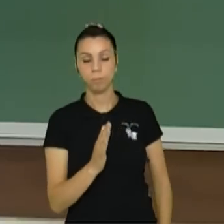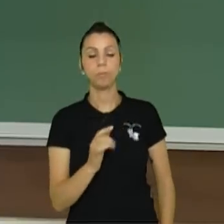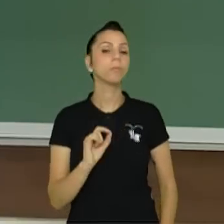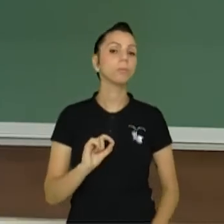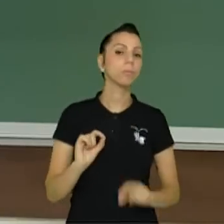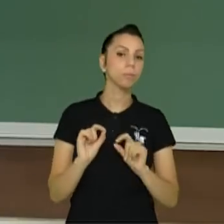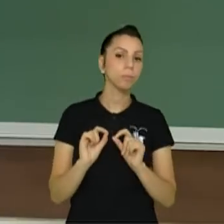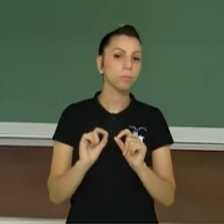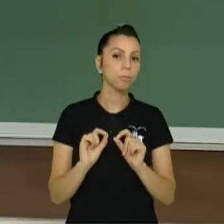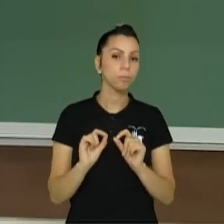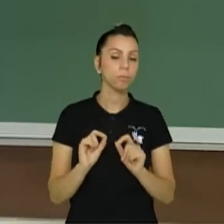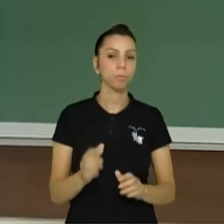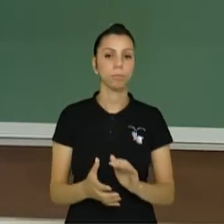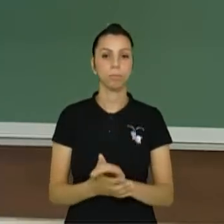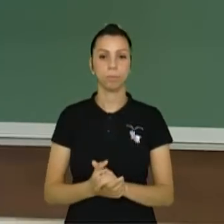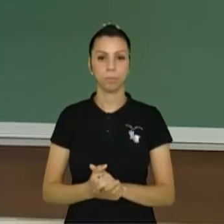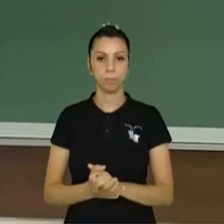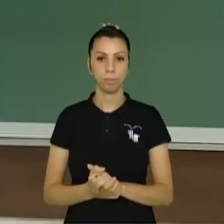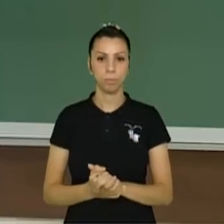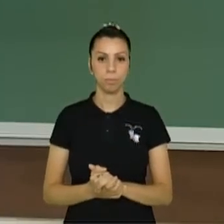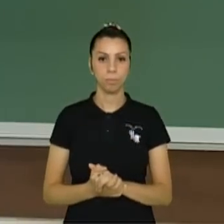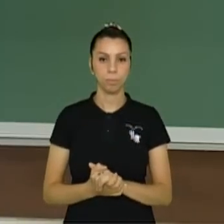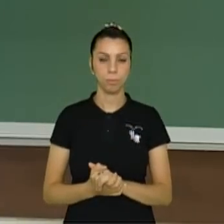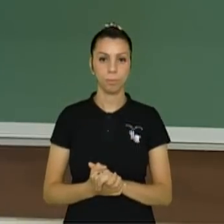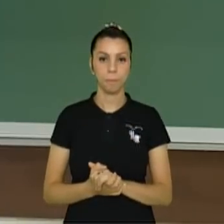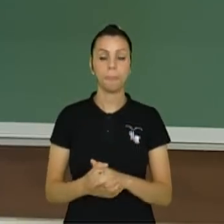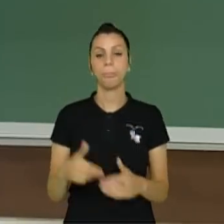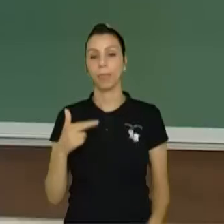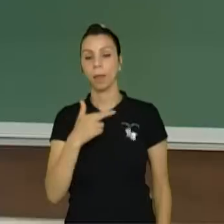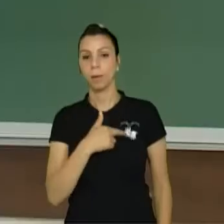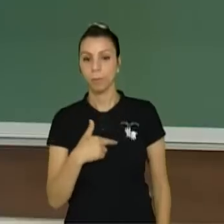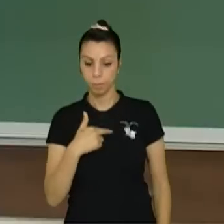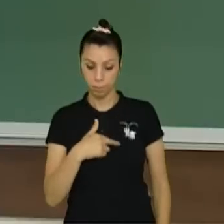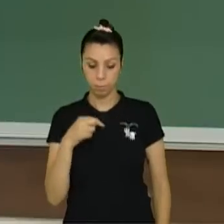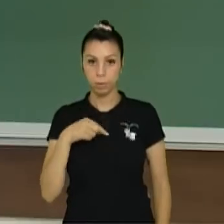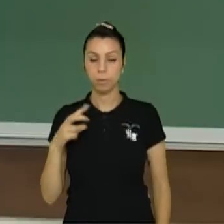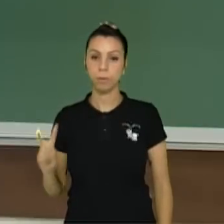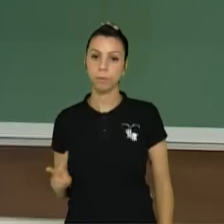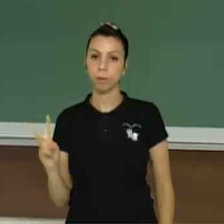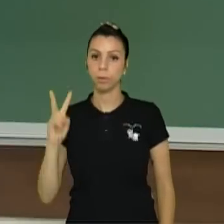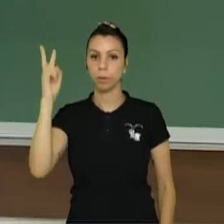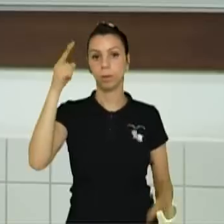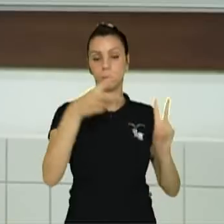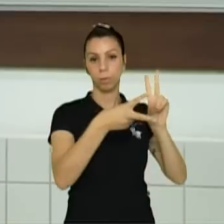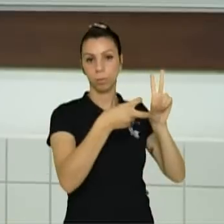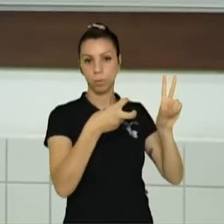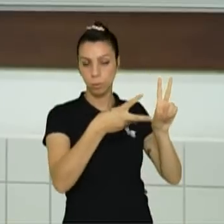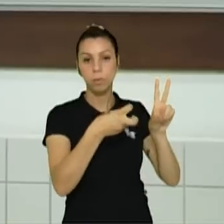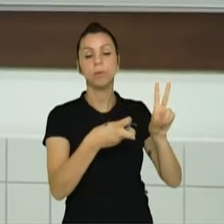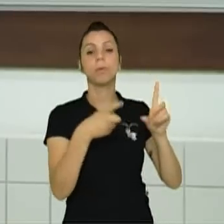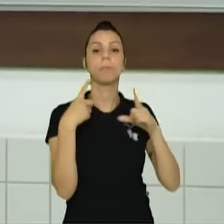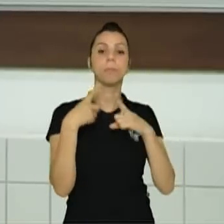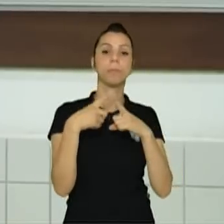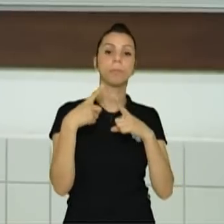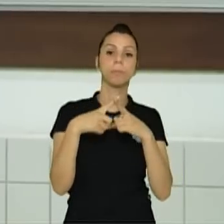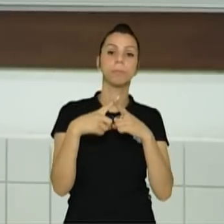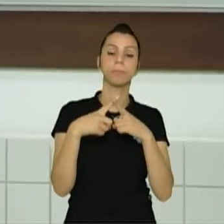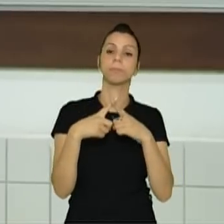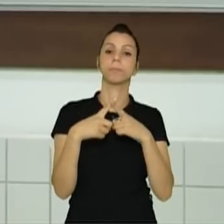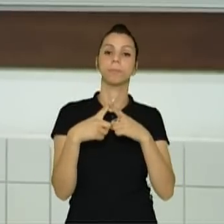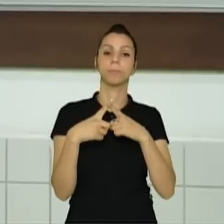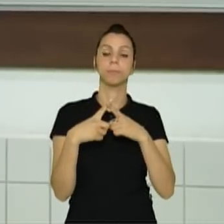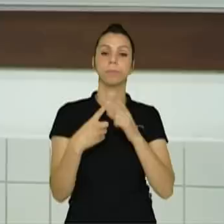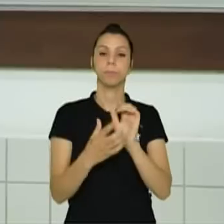aqui? O romantismo, ele faz esse trabalho de valorizar o indígena por conta que estava se trabalhando o quê?